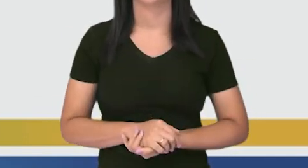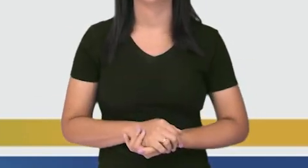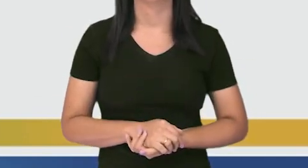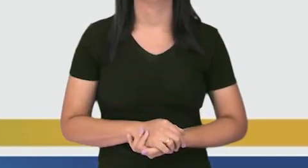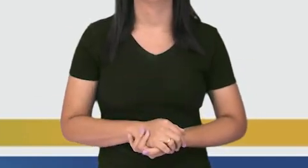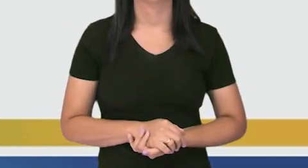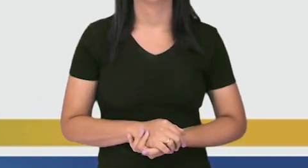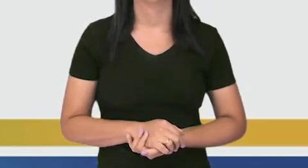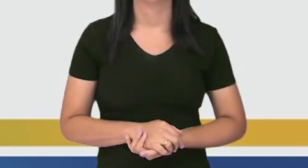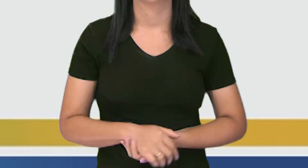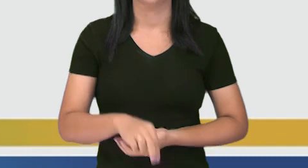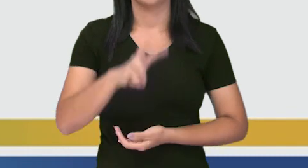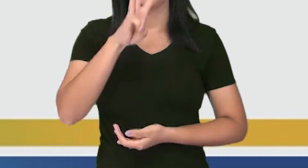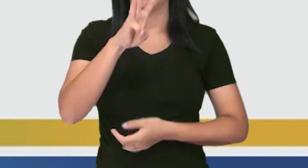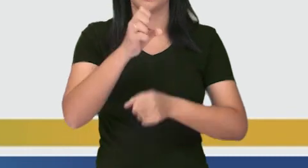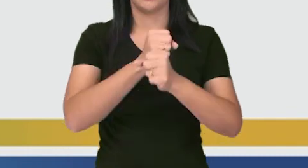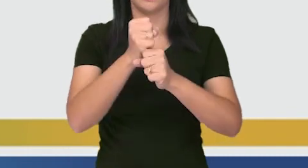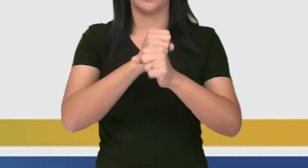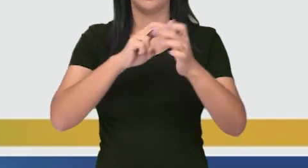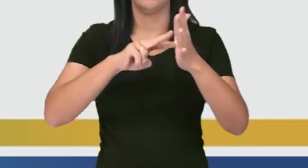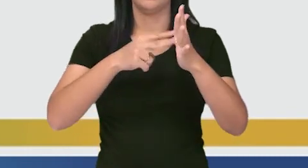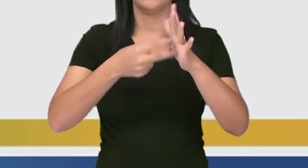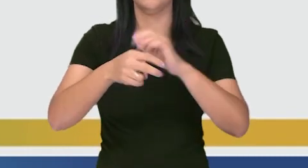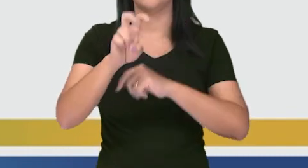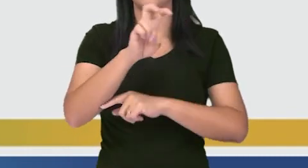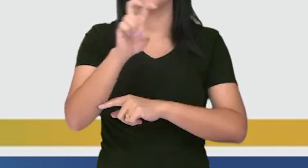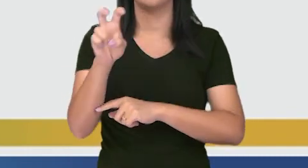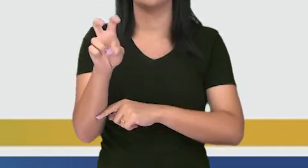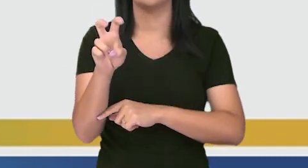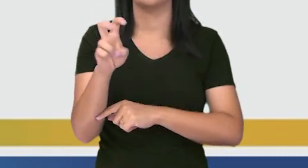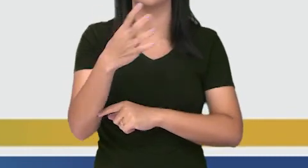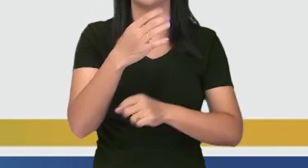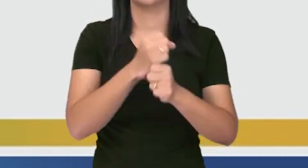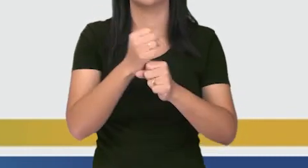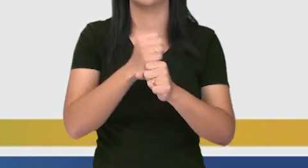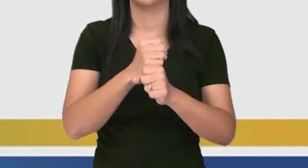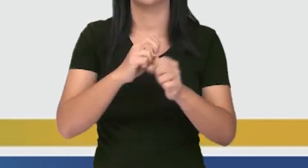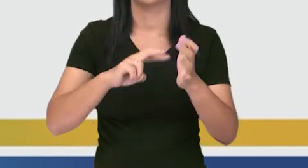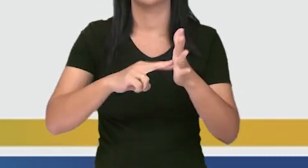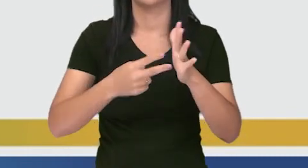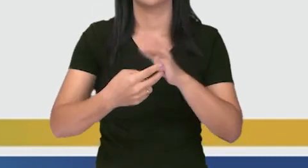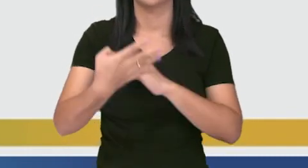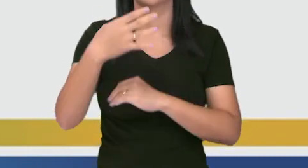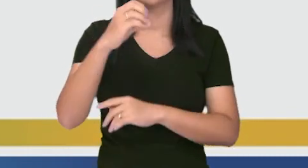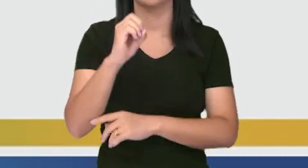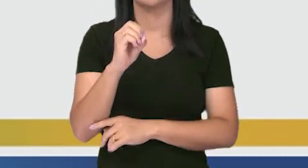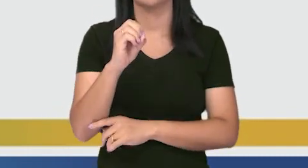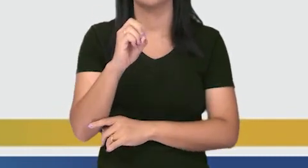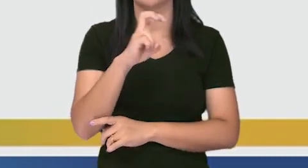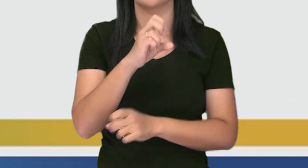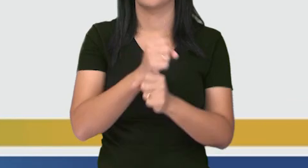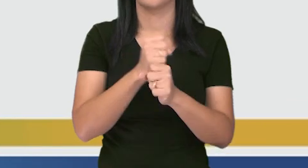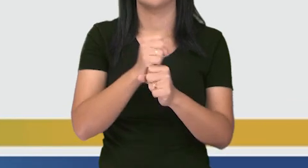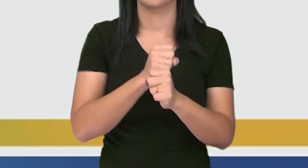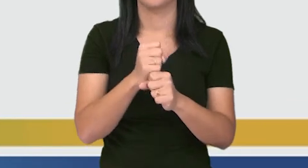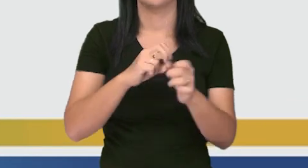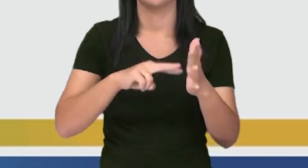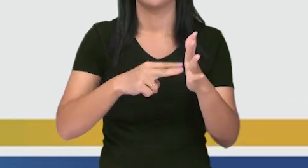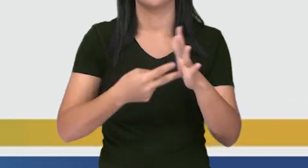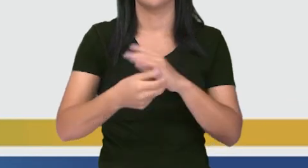resposta há três anos que é igual a 50 e 54 anos igual a